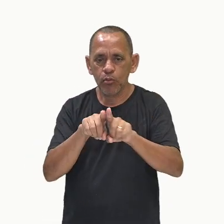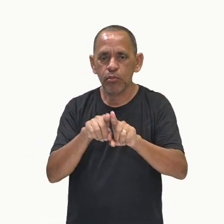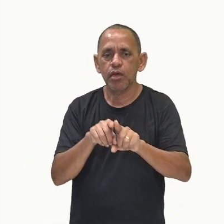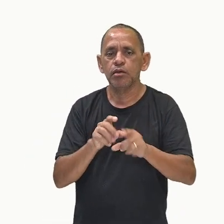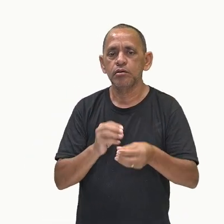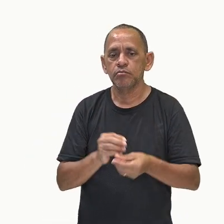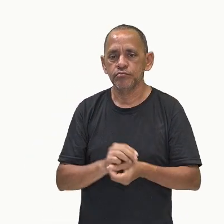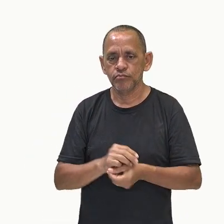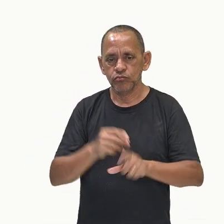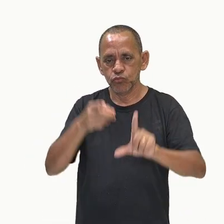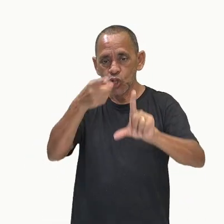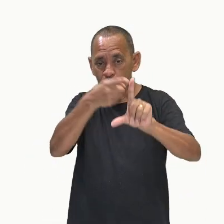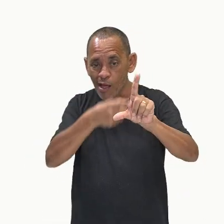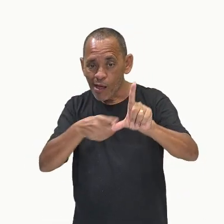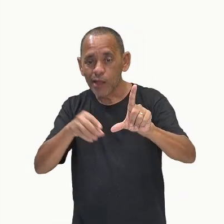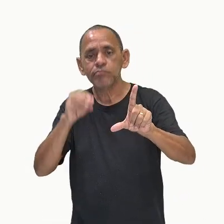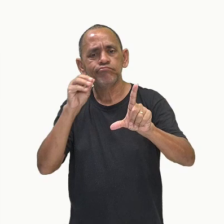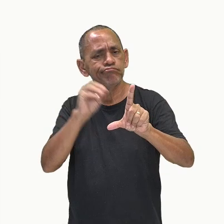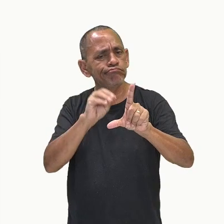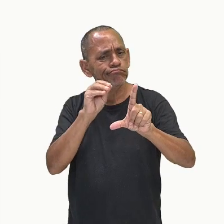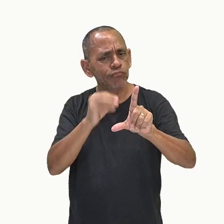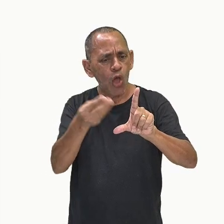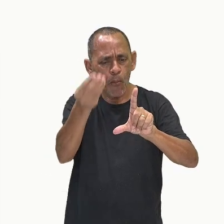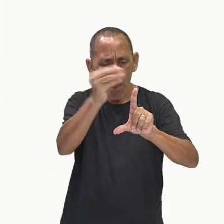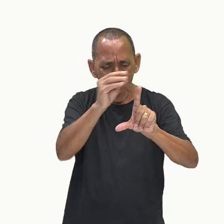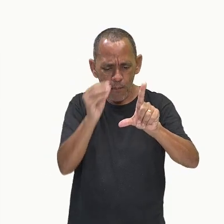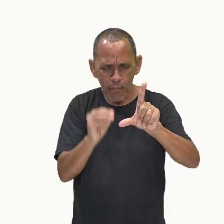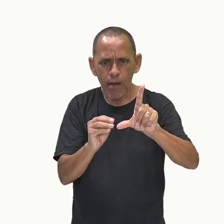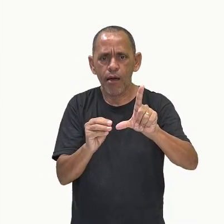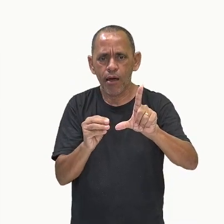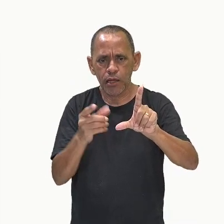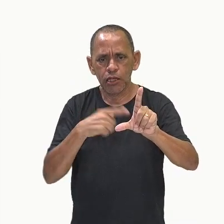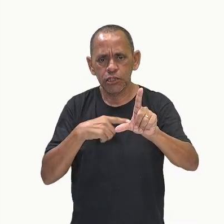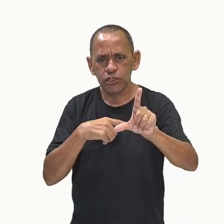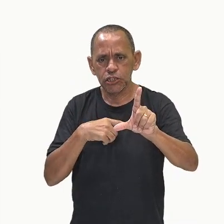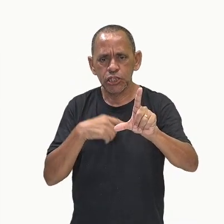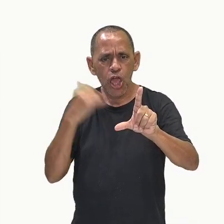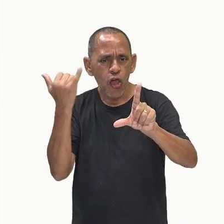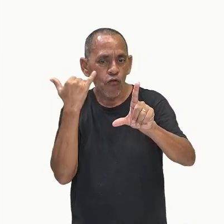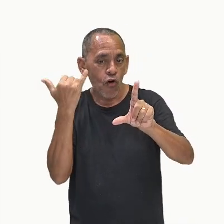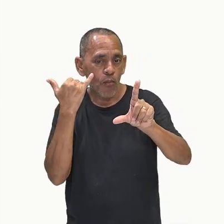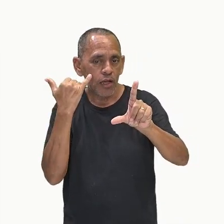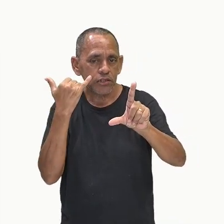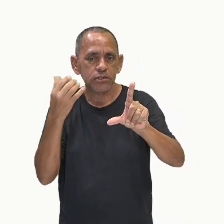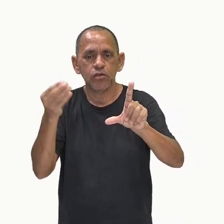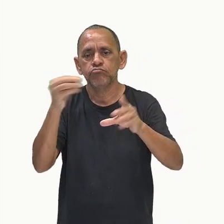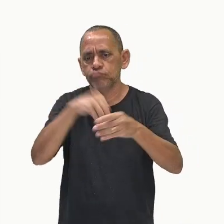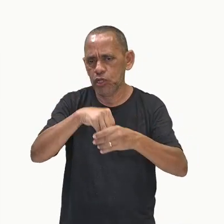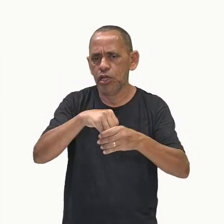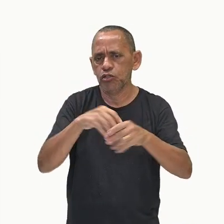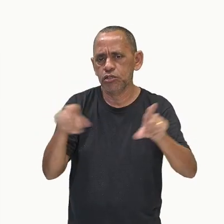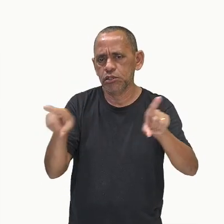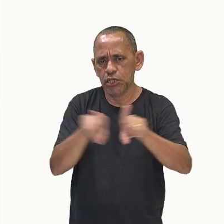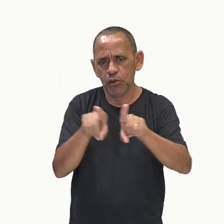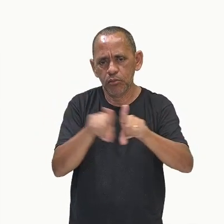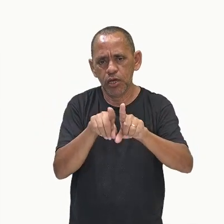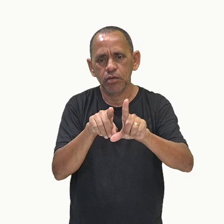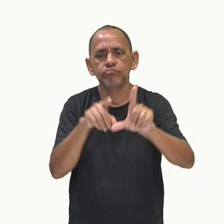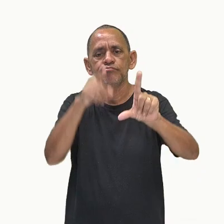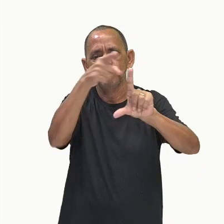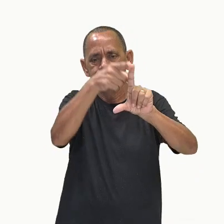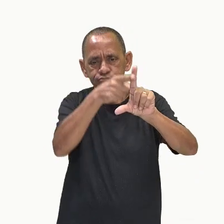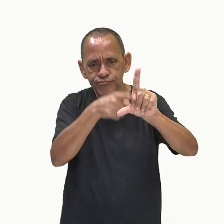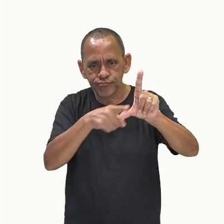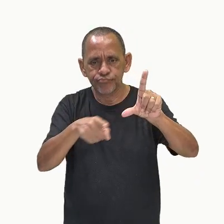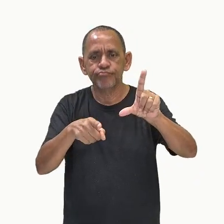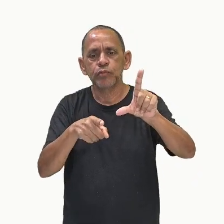caso aqui, foi inseridos dois pontos, Aqui nós temos o eixo das abscissas, que são inseridos os valores